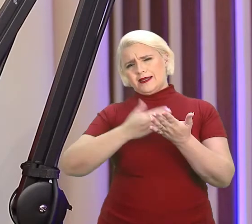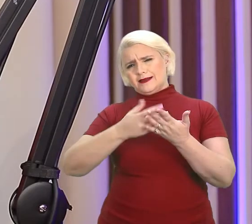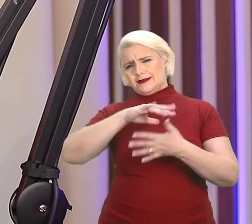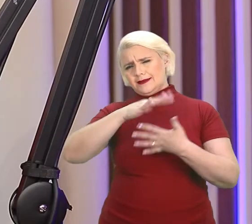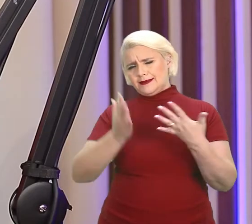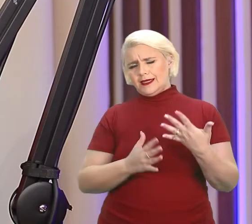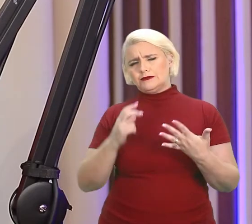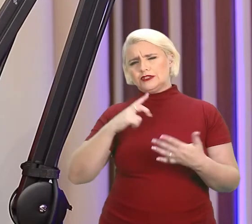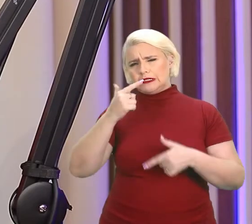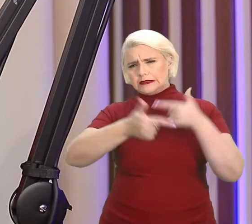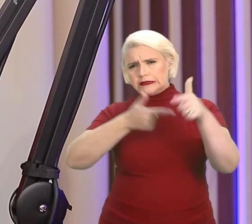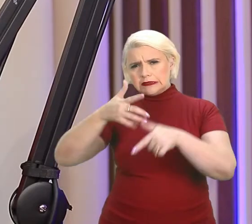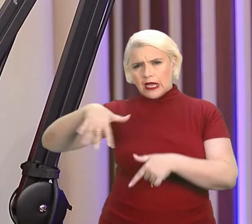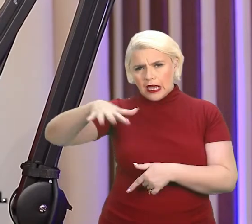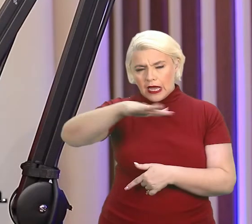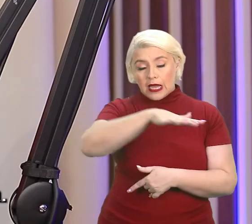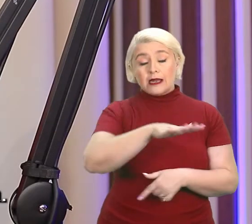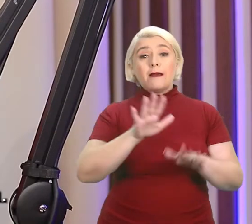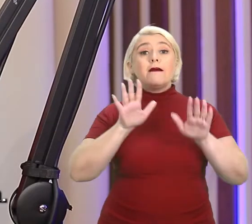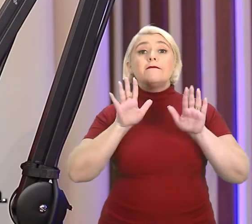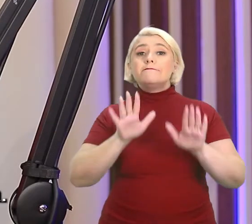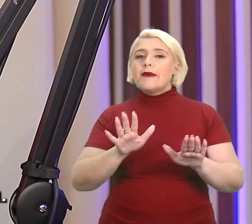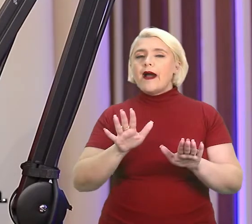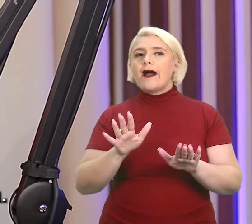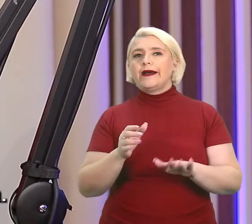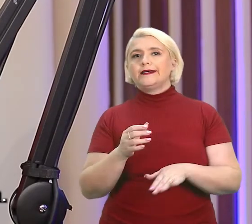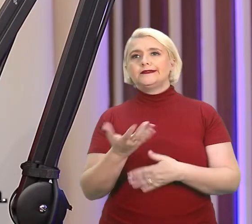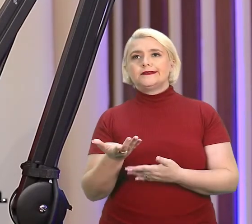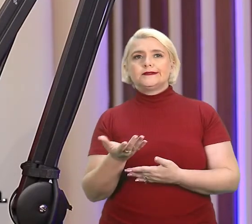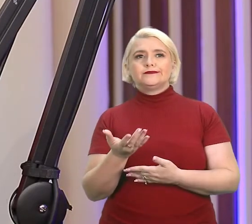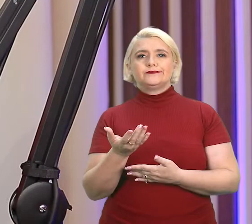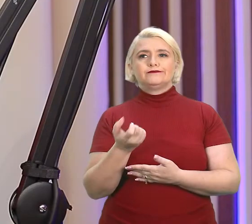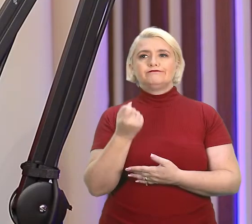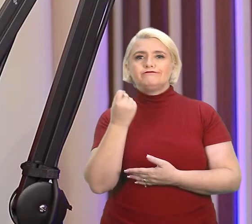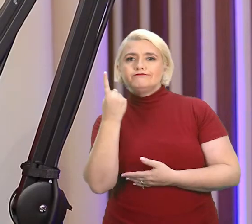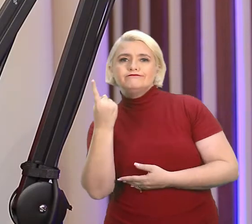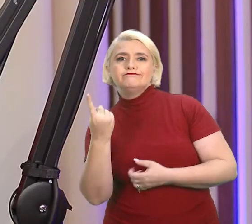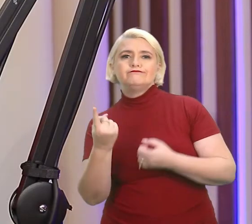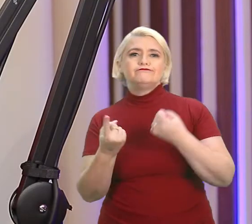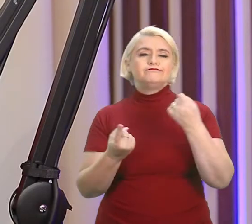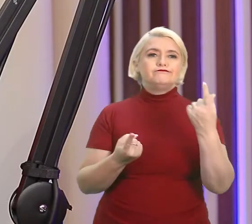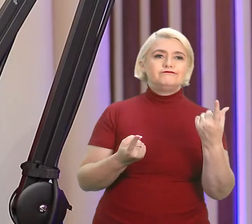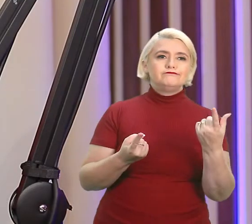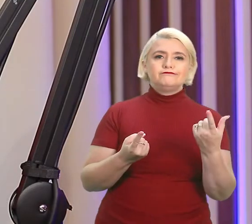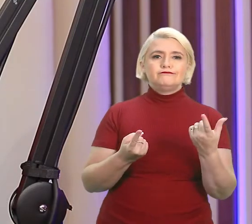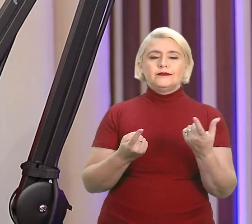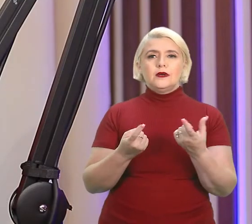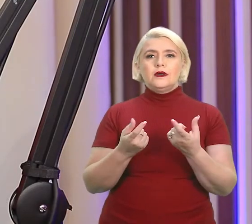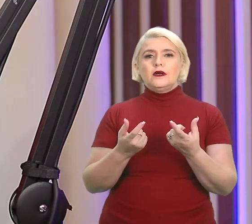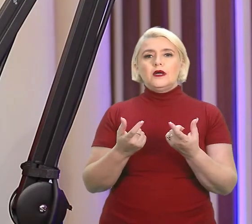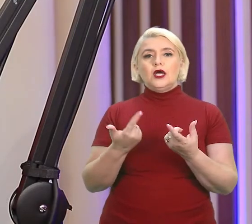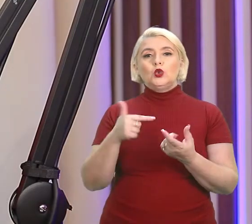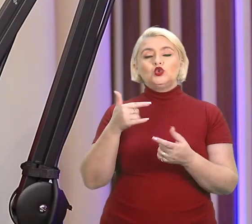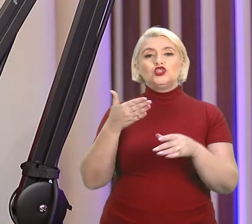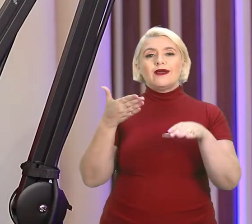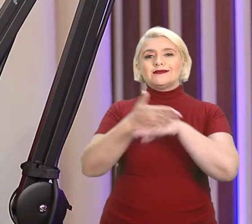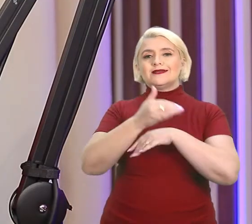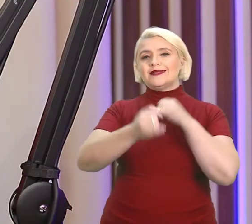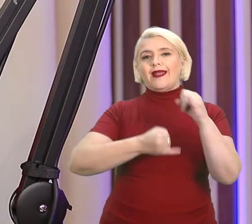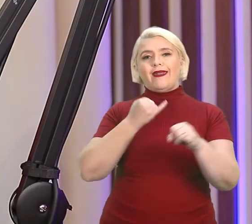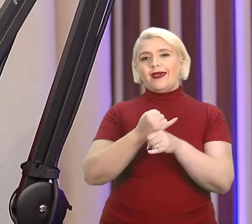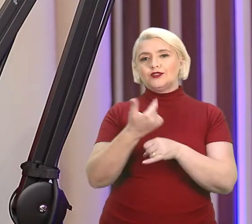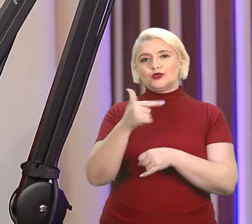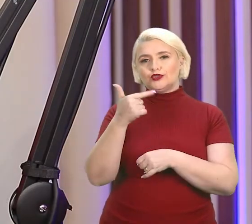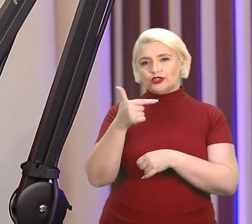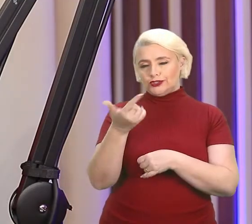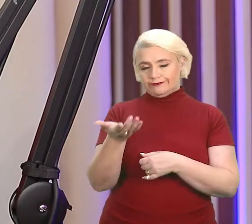intérpretes fazendo esses trabalhos. Mas era um trabalho de formiguinha e que a gente não via muito porque a gente não tinha acesso à internet e